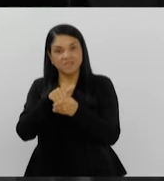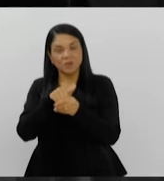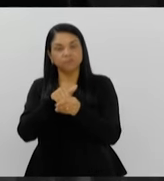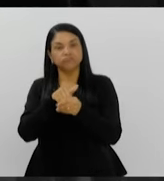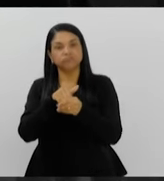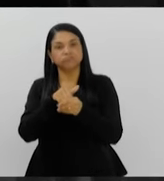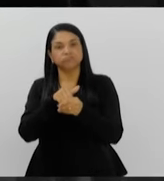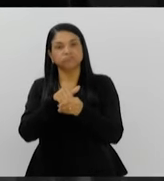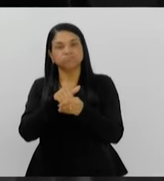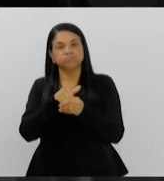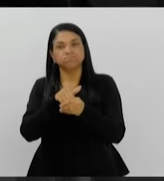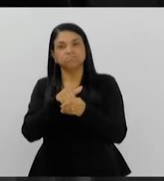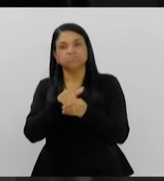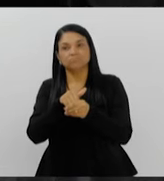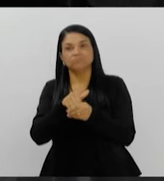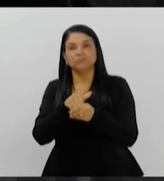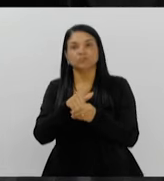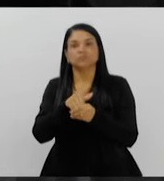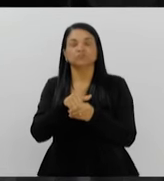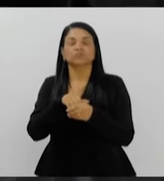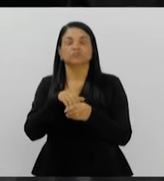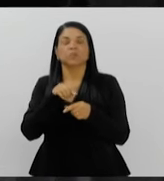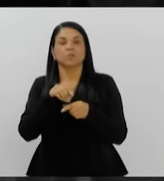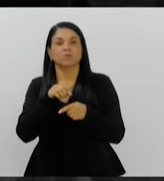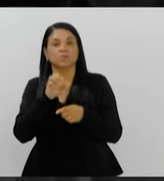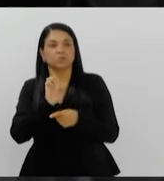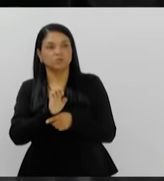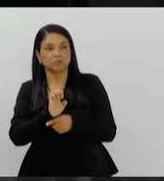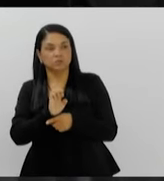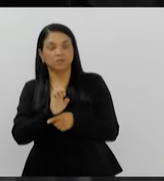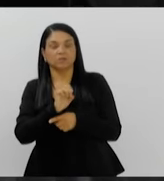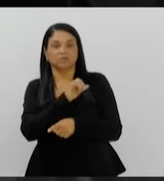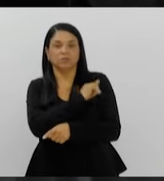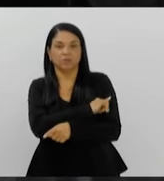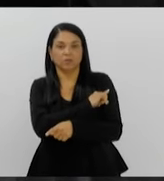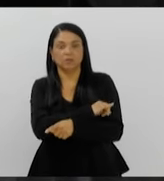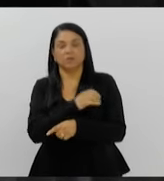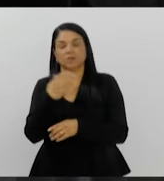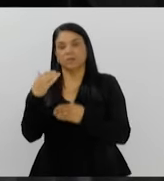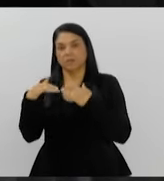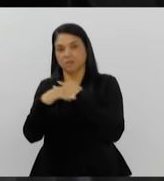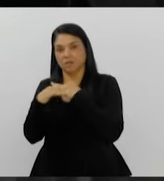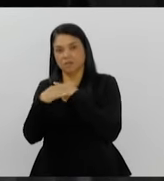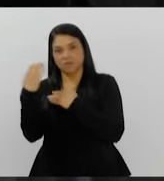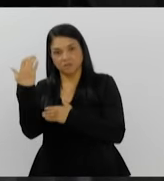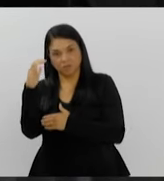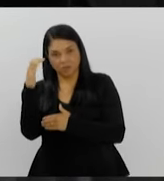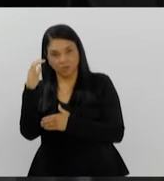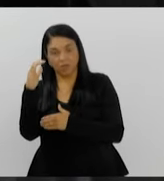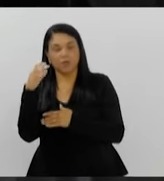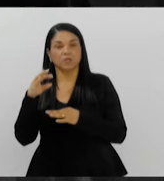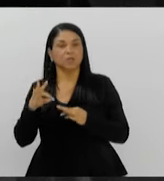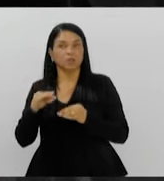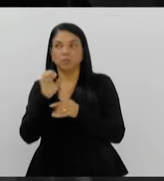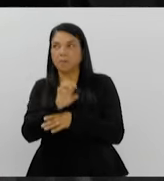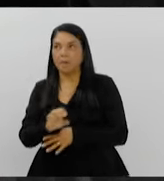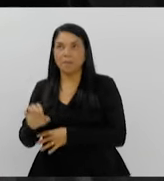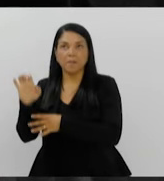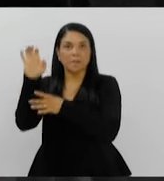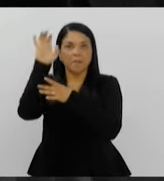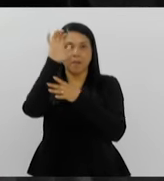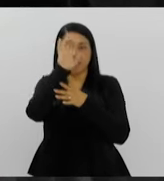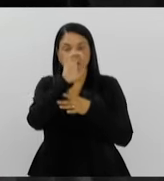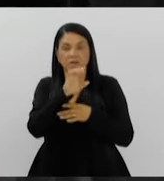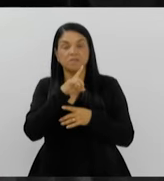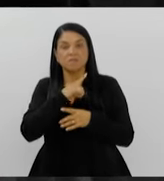polarizada é assim no Rio é assim em Niterói é assim em todas as cidades do Brasil porque há claramente